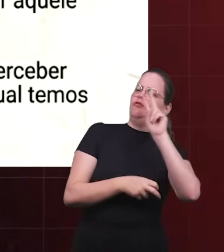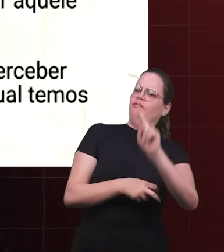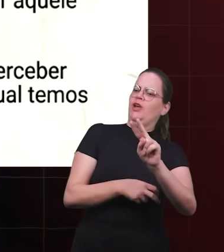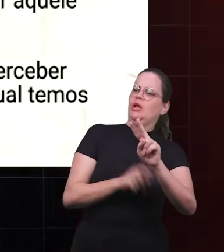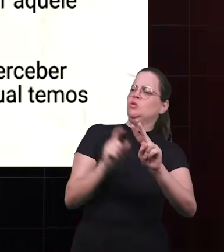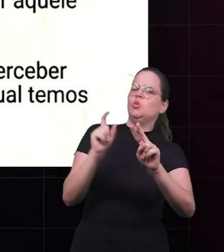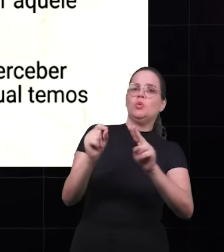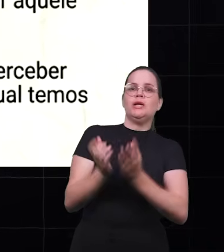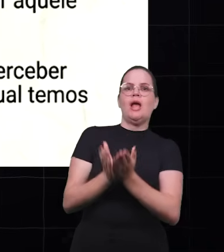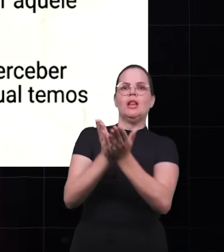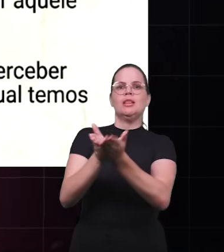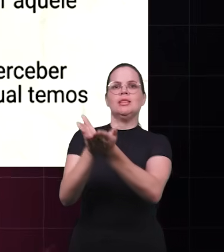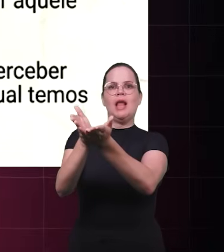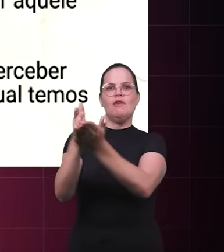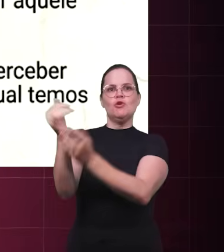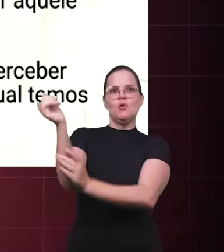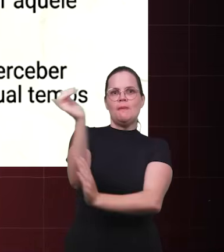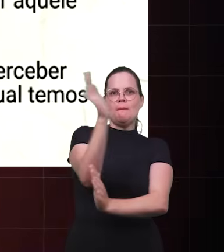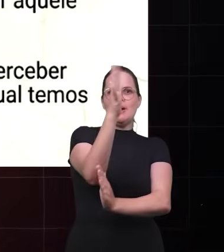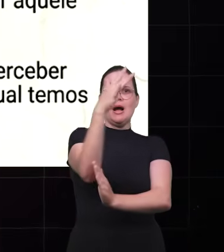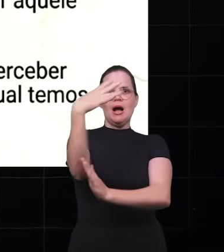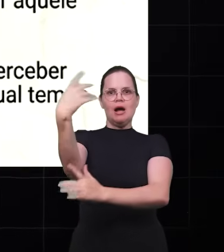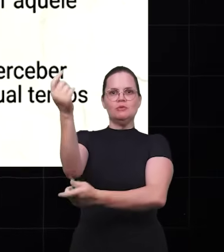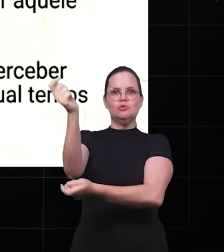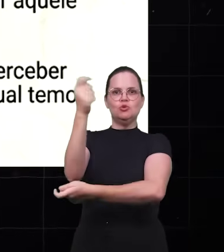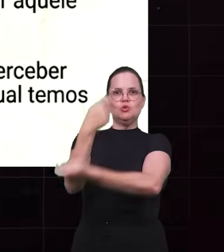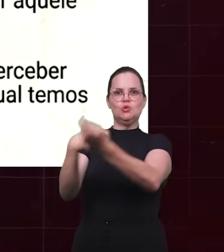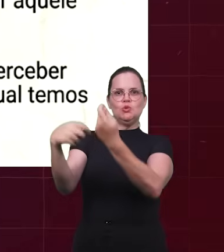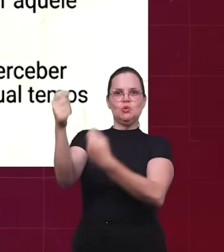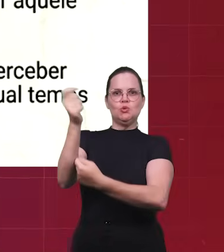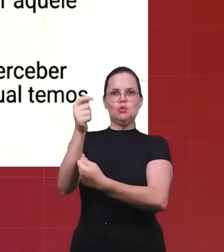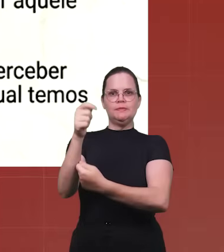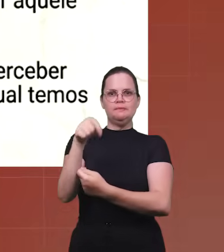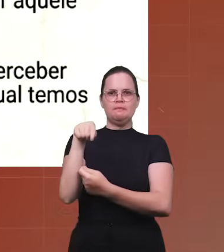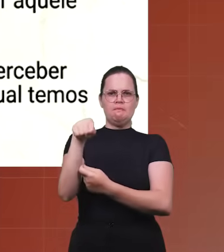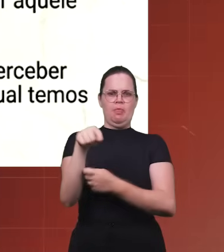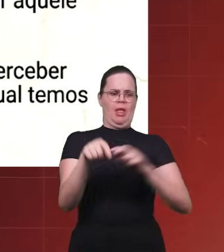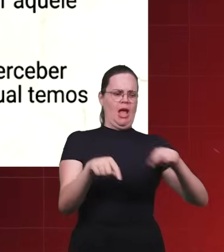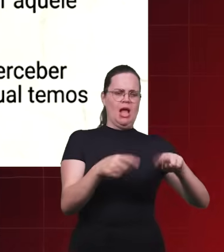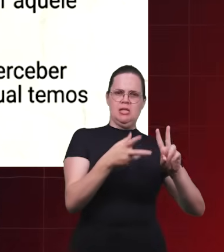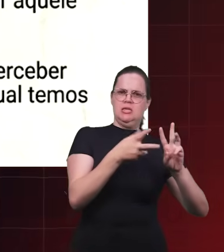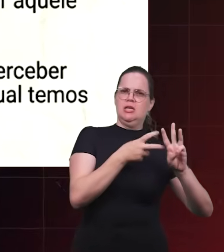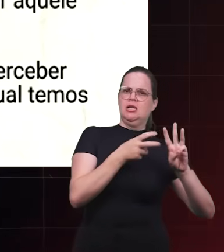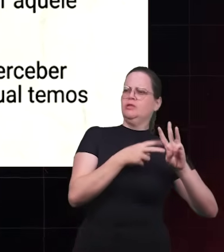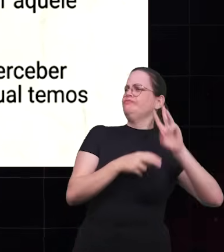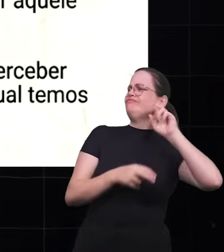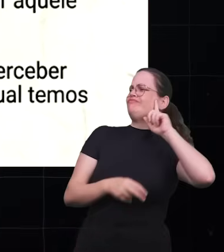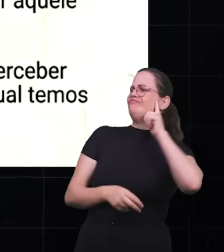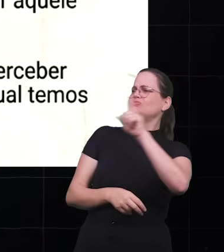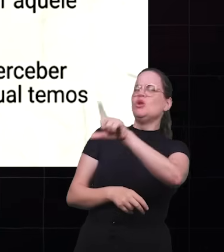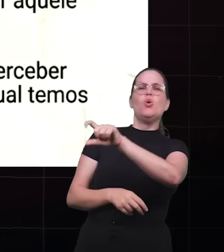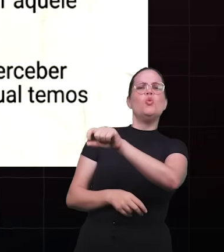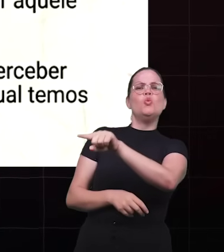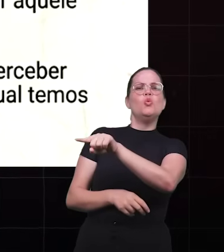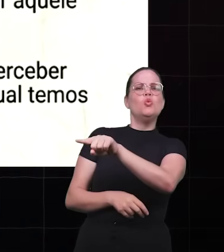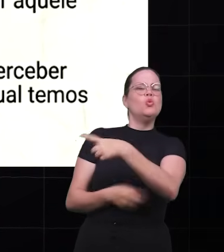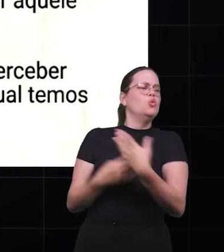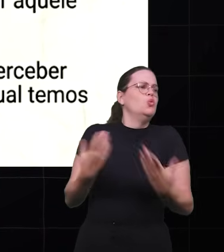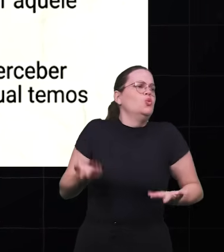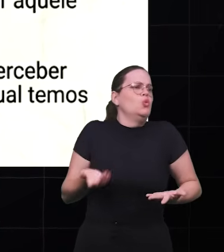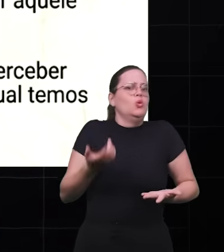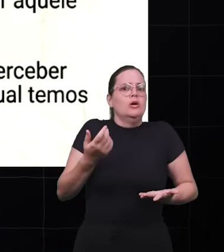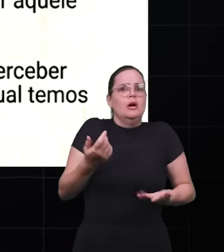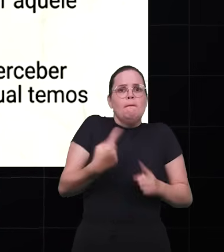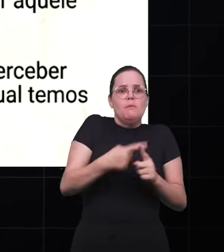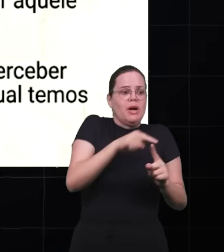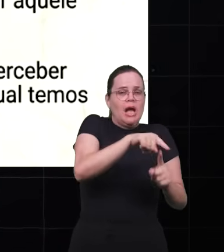caravelas, porque eles não tinham repertório para aquilo. Então, ao olhar para aquele negócio, eles ficavam, o que é aquilo? Como é que a gente vai descrever isso?